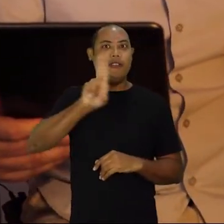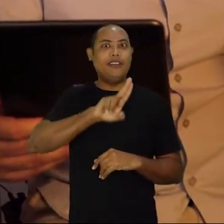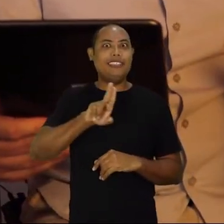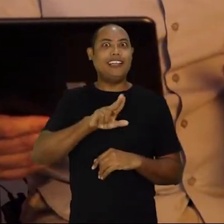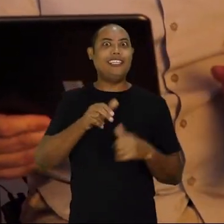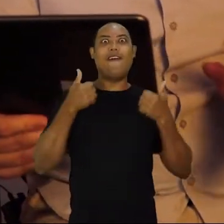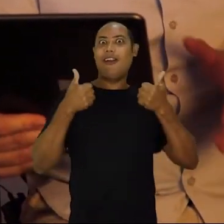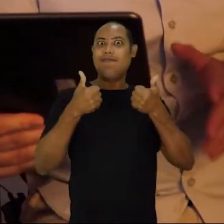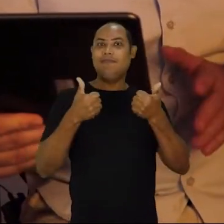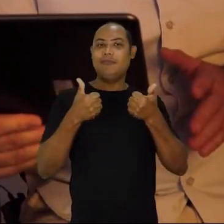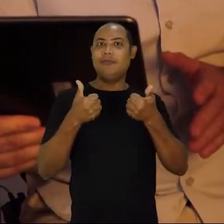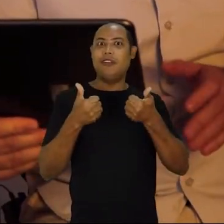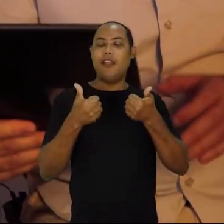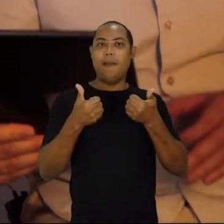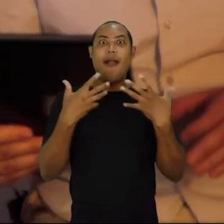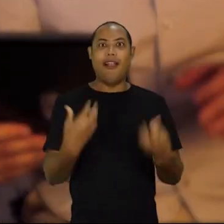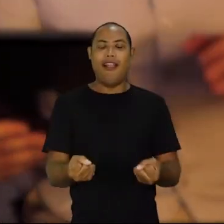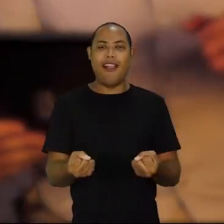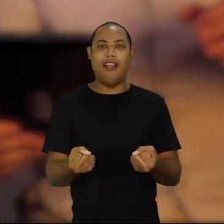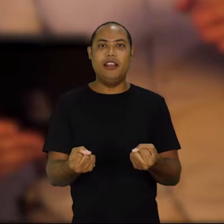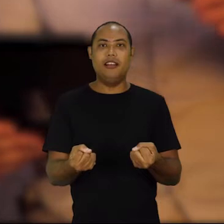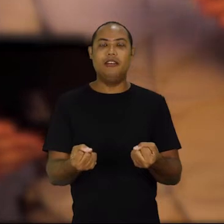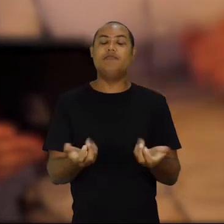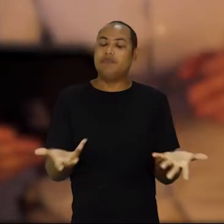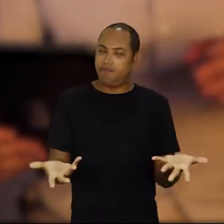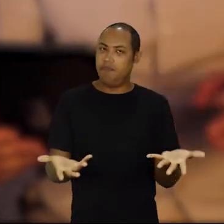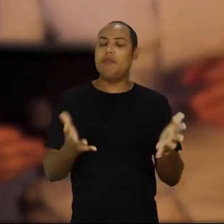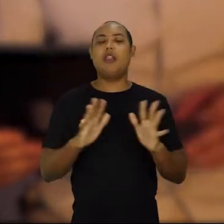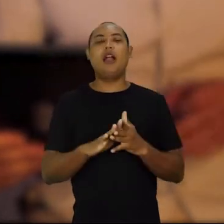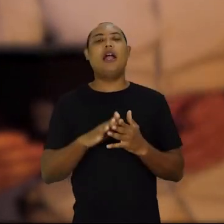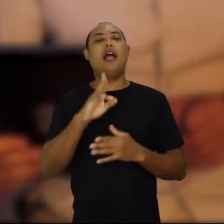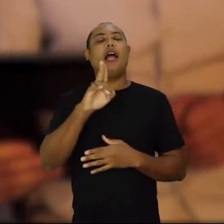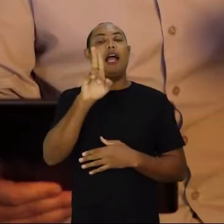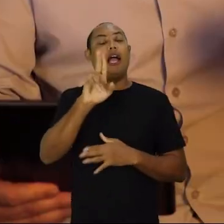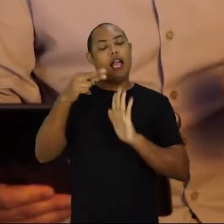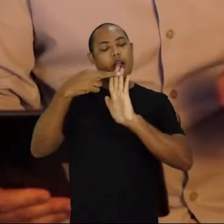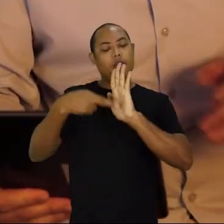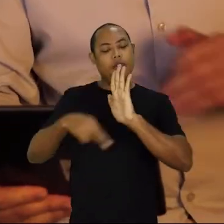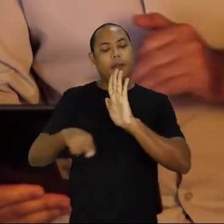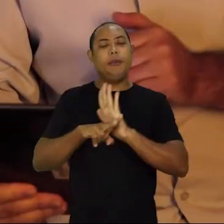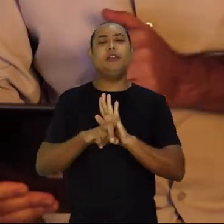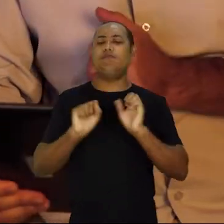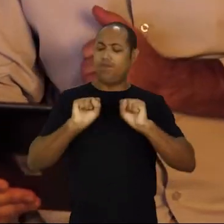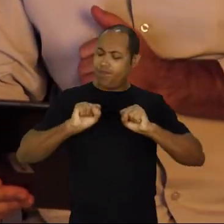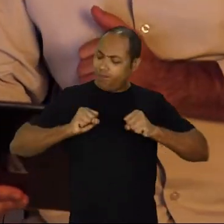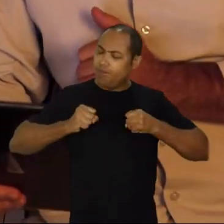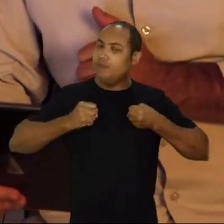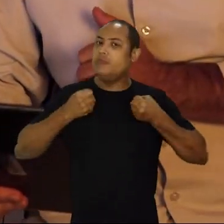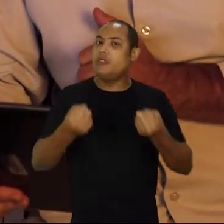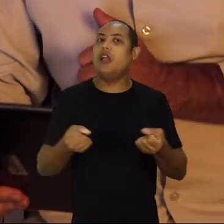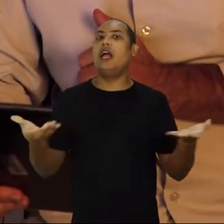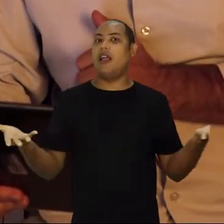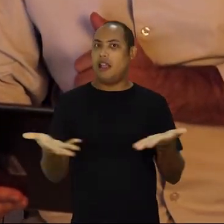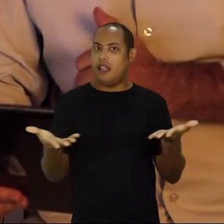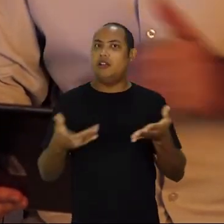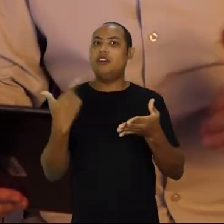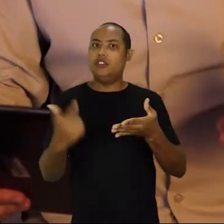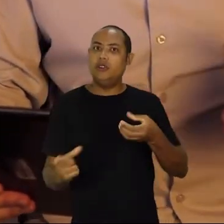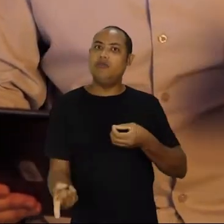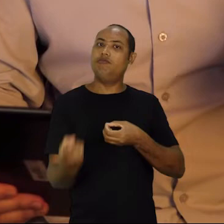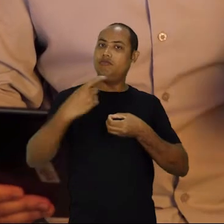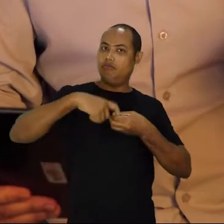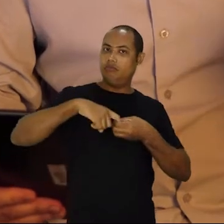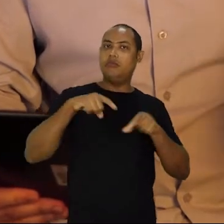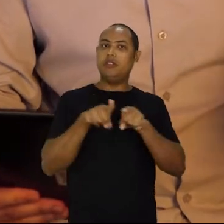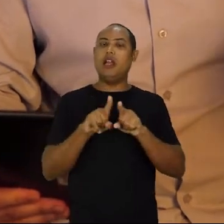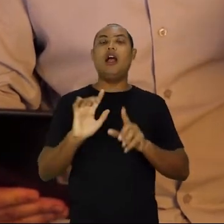pergunta agora é a seguinte: a universidade está pronta para nos receber? Bom, a UFRB tem feito um